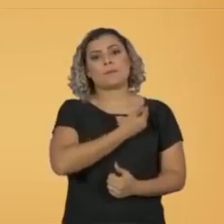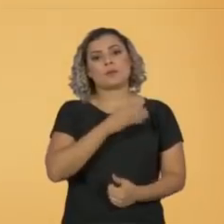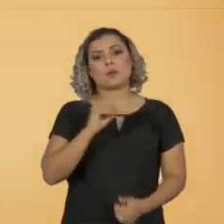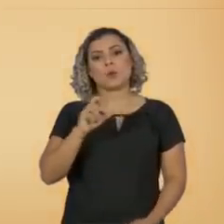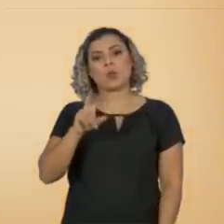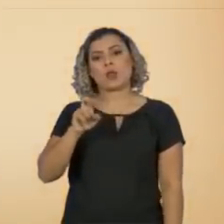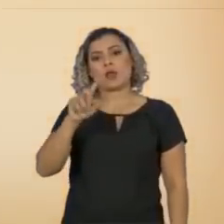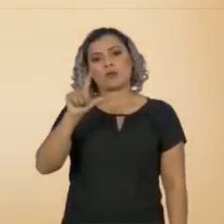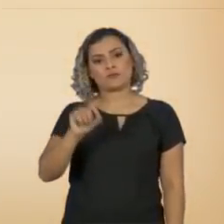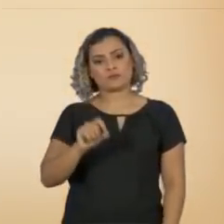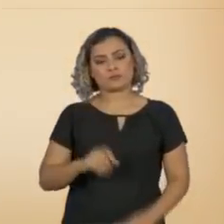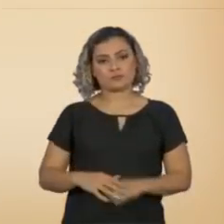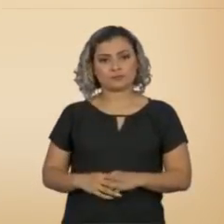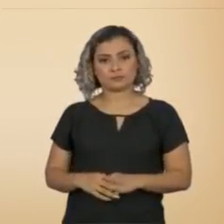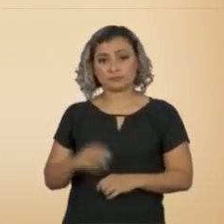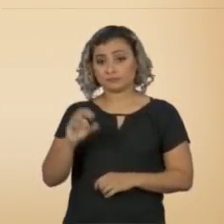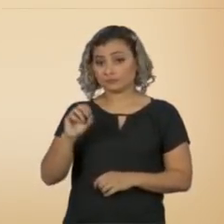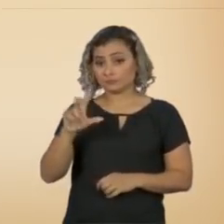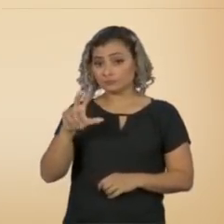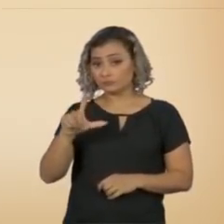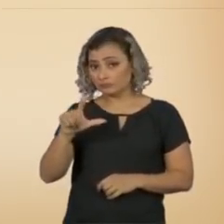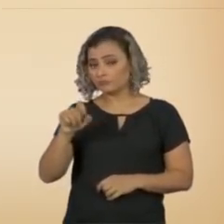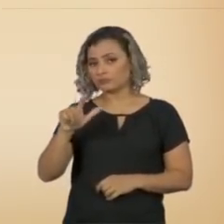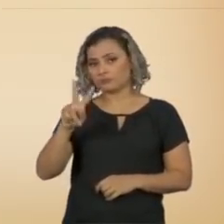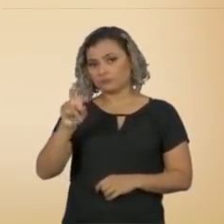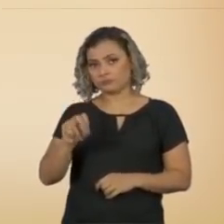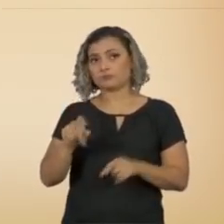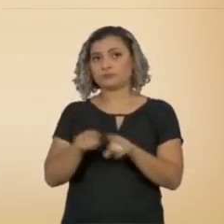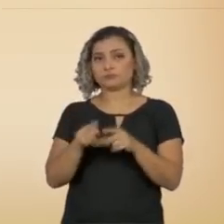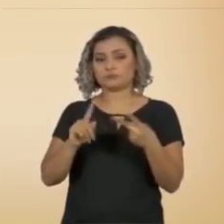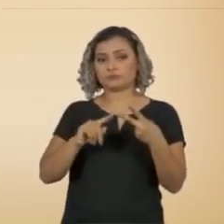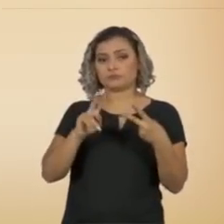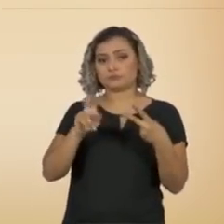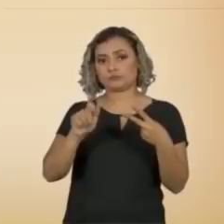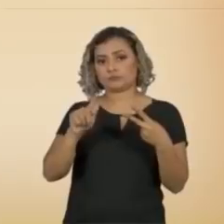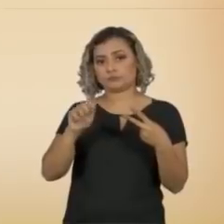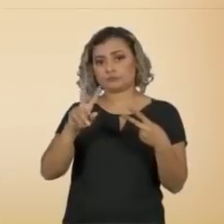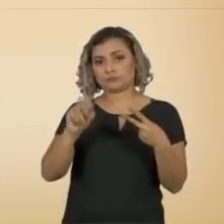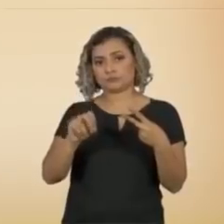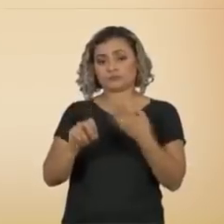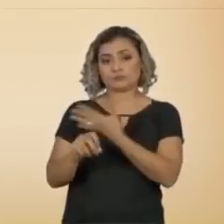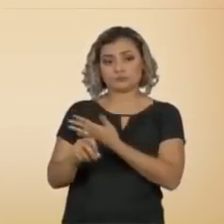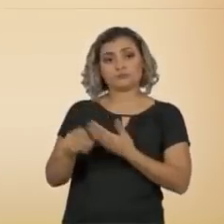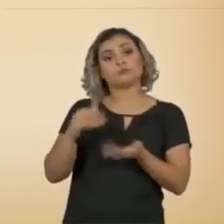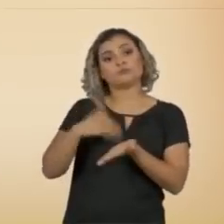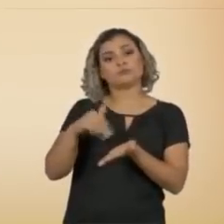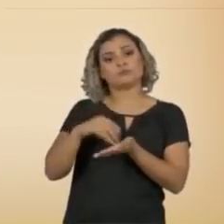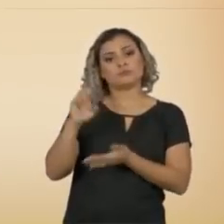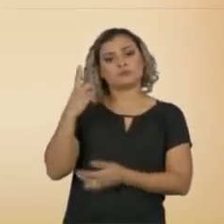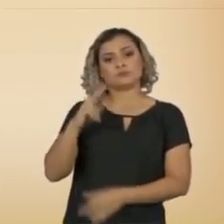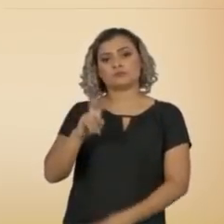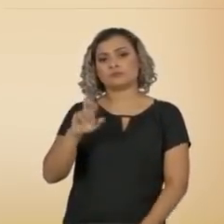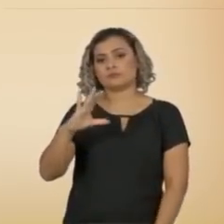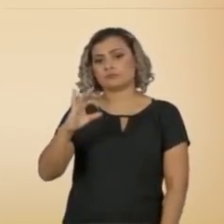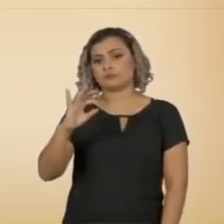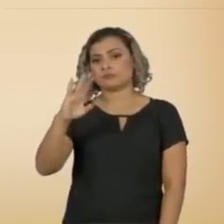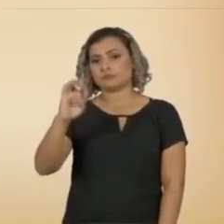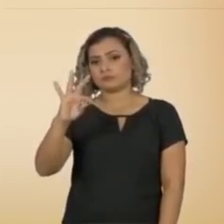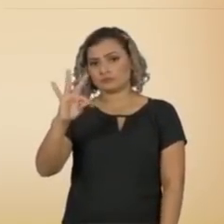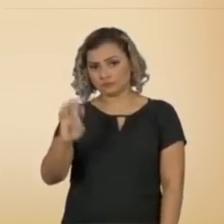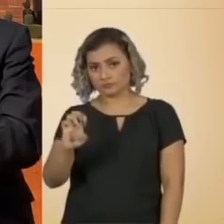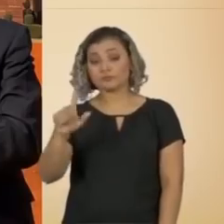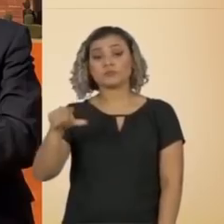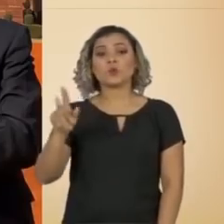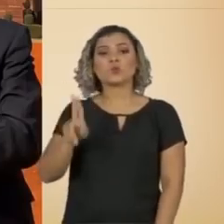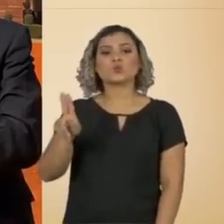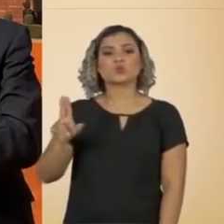Carvalho. Bolsonaro demitiu o jornalista Gustavo Chaves na esteira do caso do ex-secretário-geral Vicente Santini, que usou o avião da